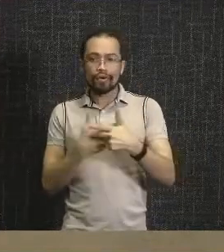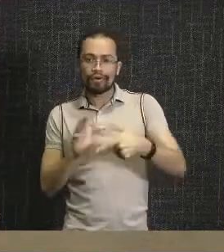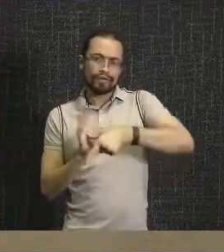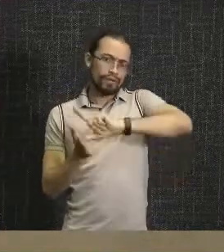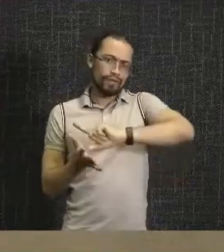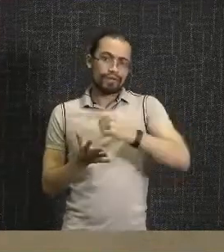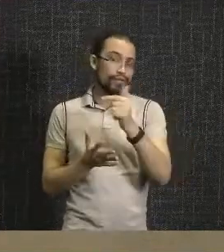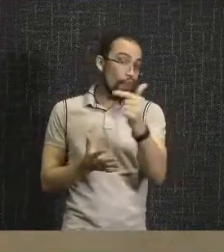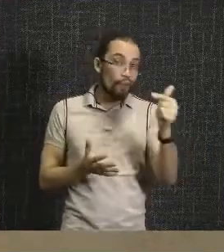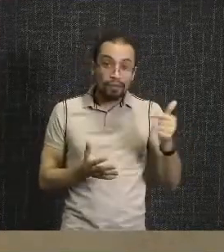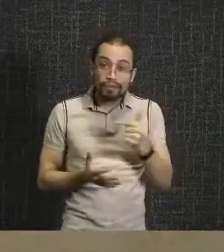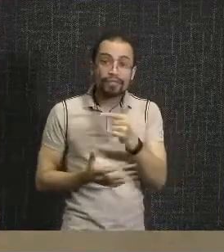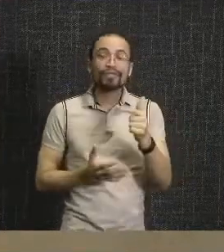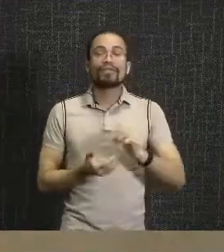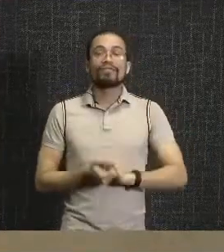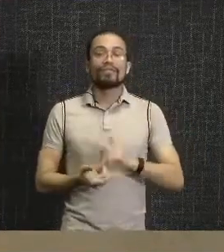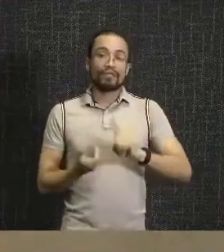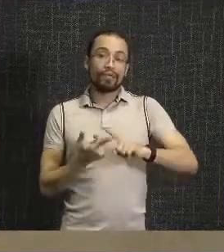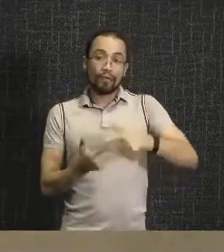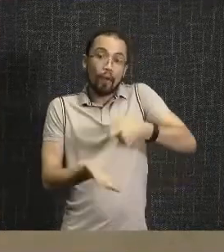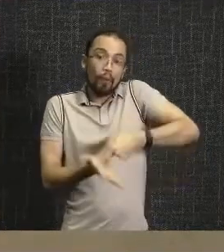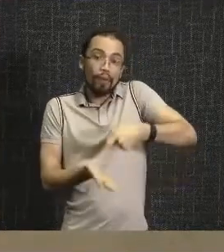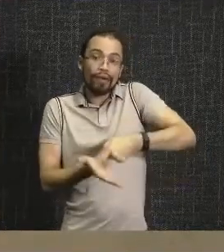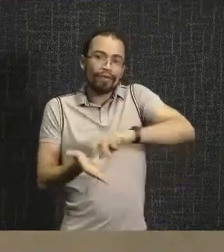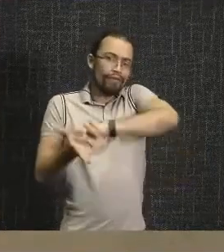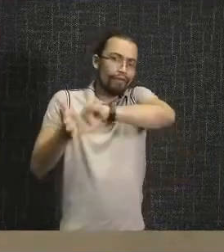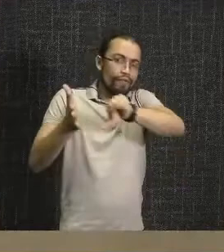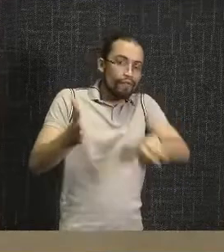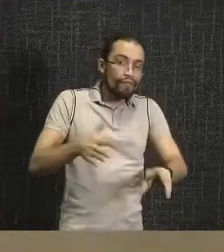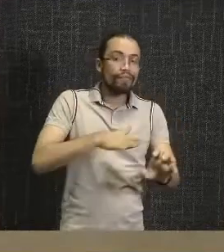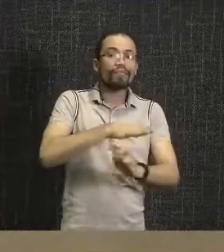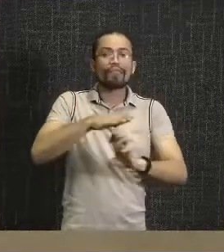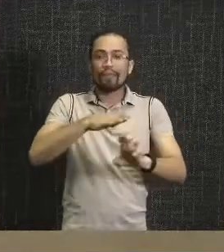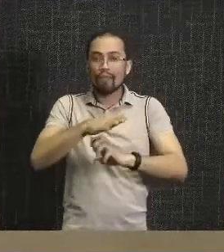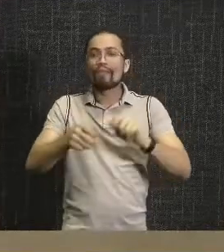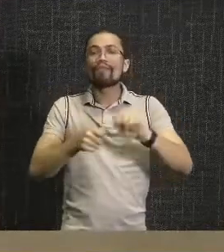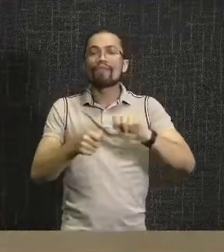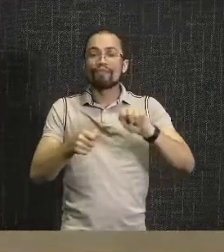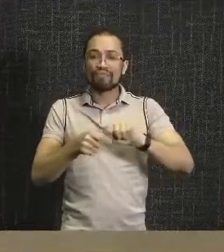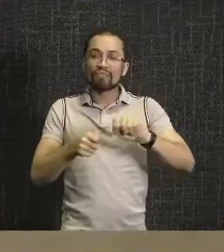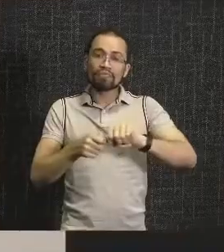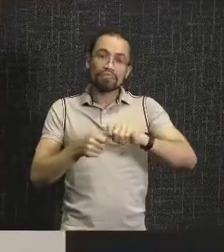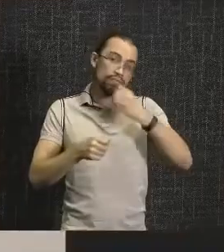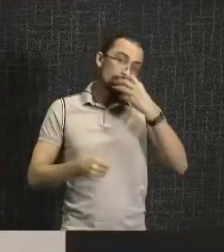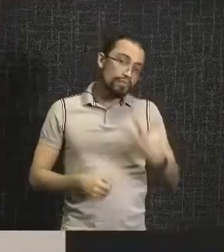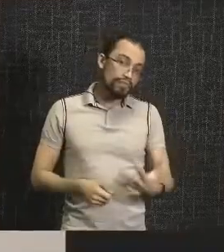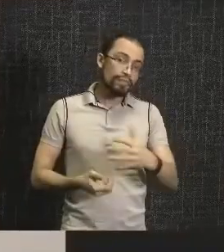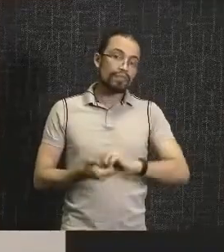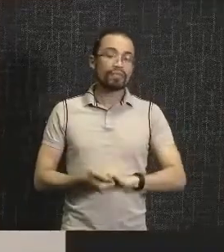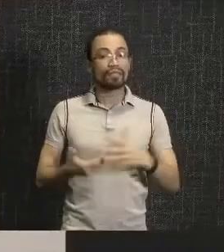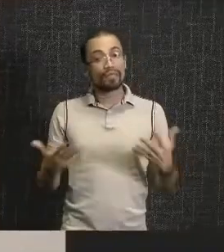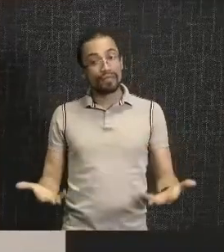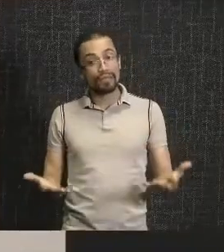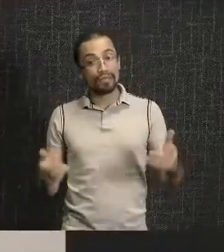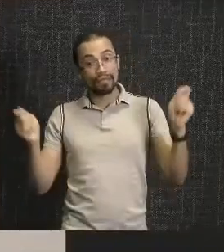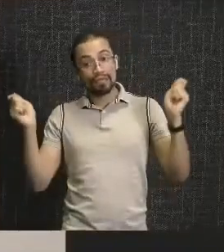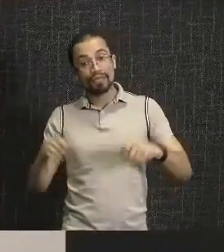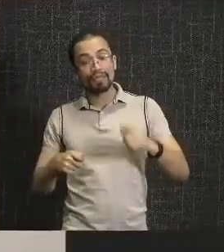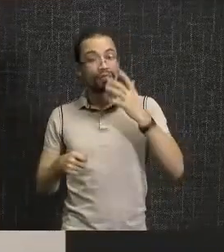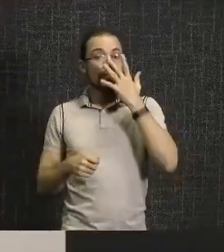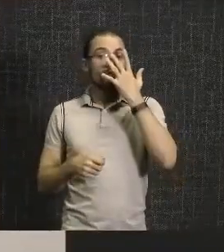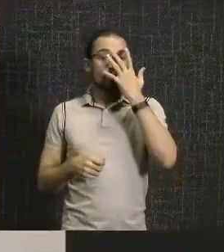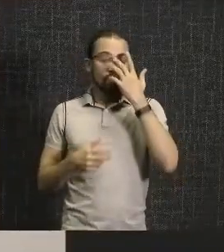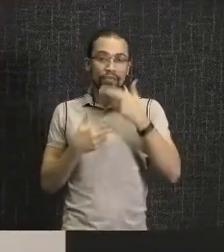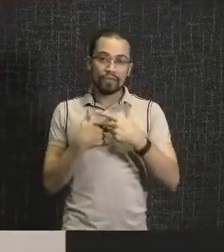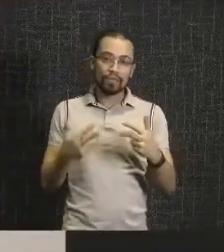no curto prazo, foi obrigado. Várias delas fizeram isso de forma bem sucedida. Então isso talvez seja uma coisa